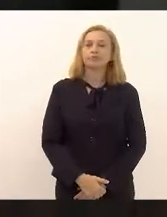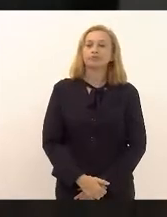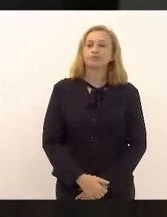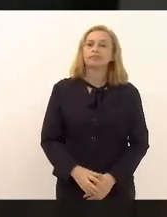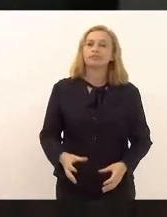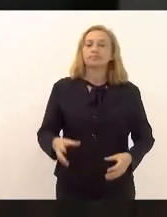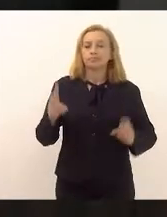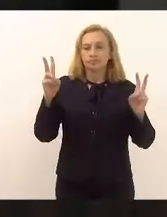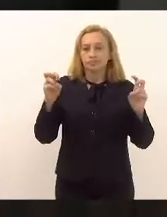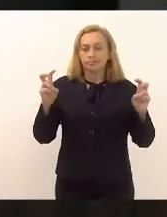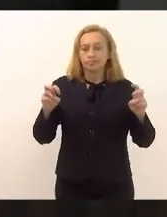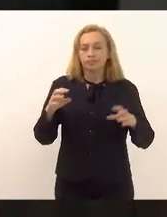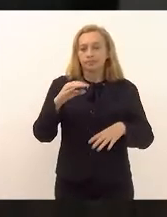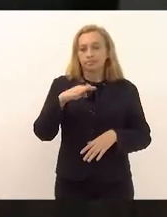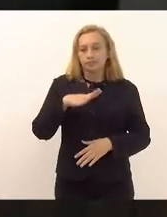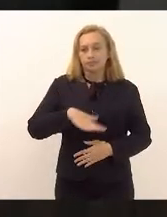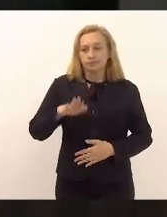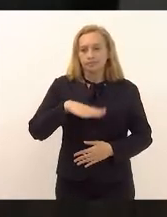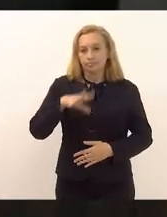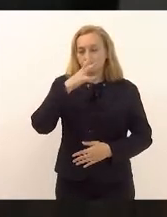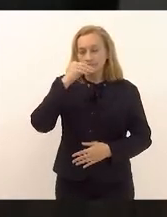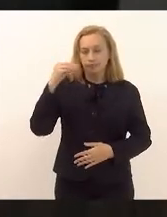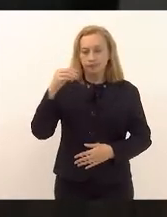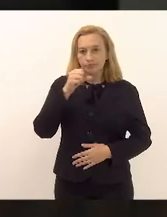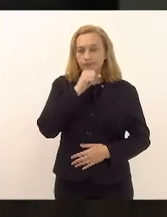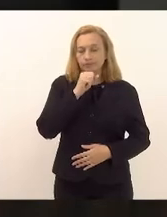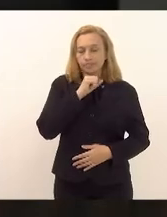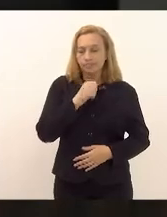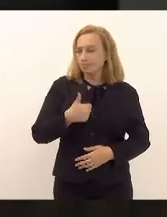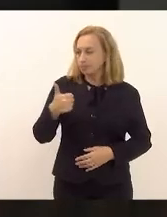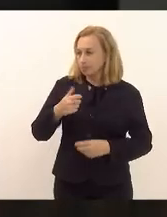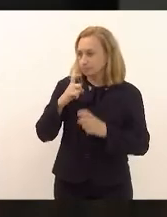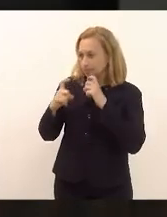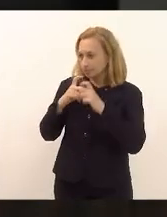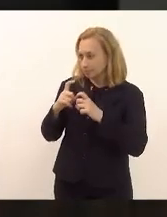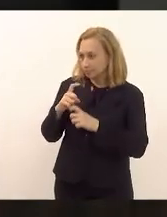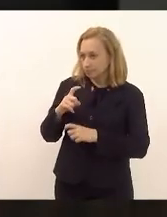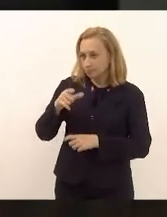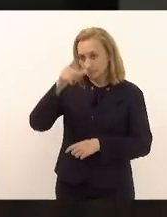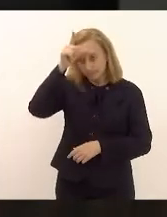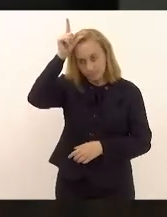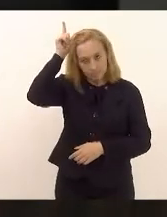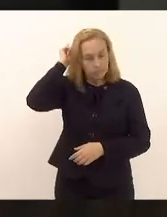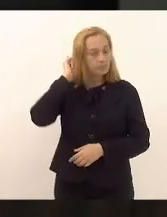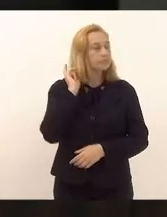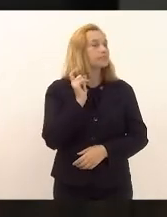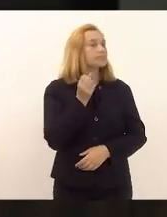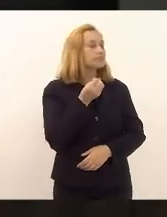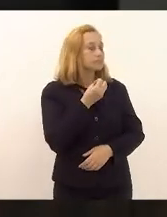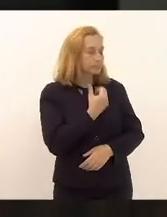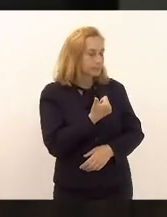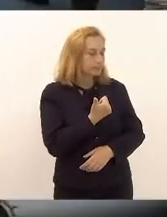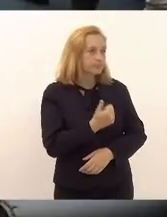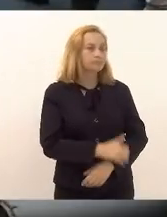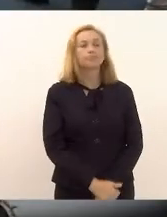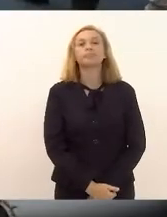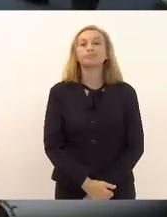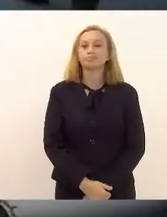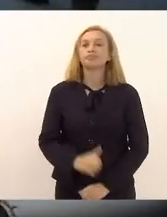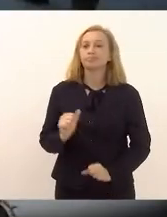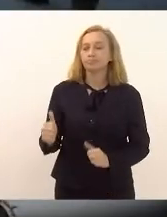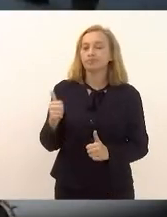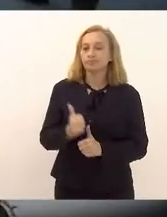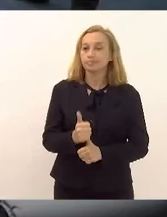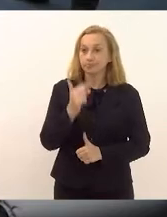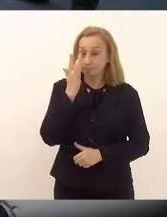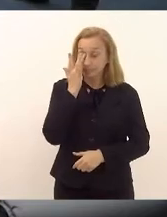e Adolescente. Na verdade, é a primeira discussão, hein, Luiz? Ah, bom. Não. Não. Pode ser substitutivo